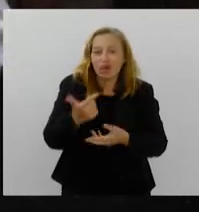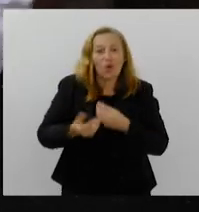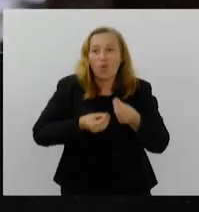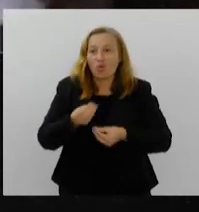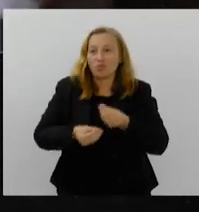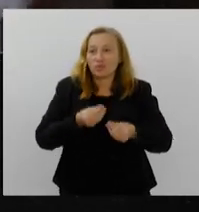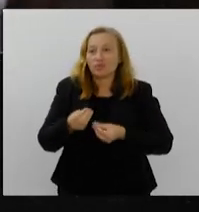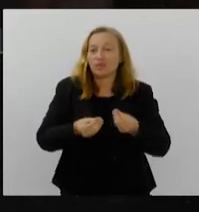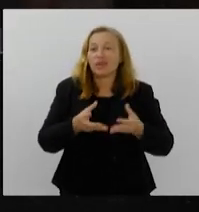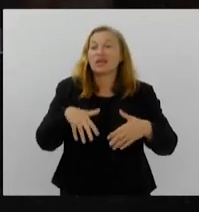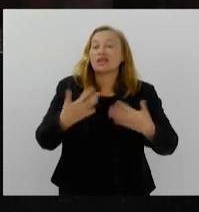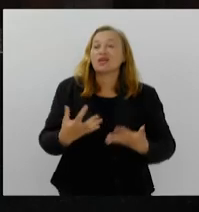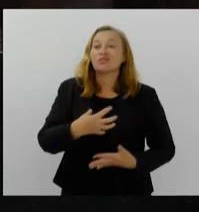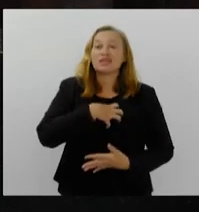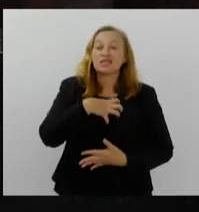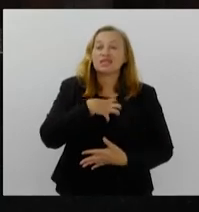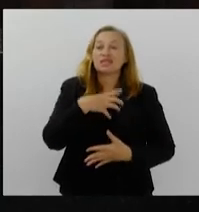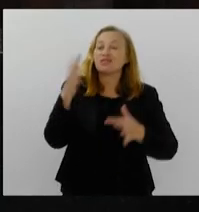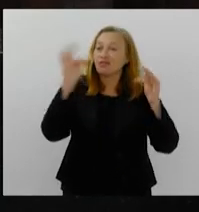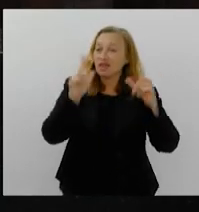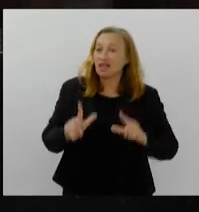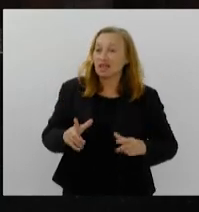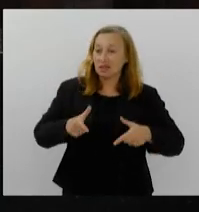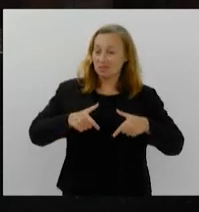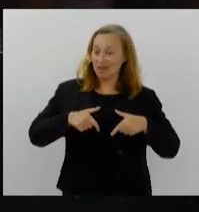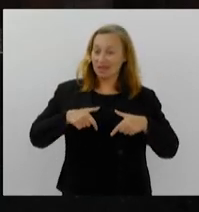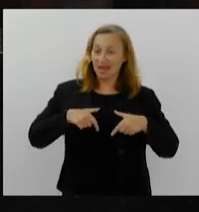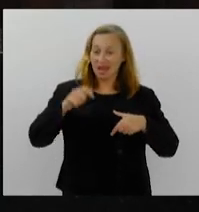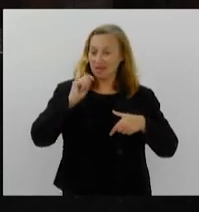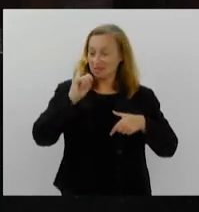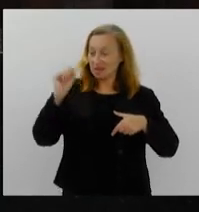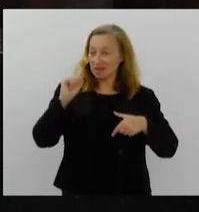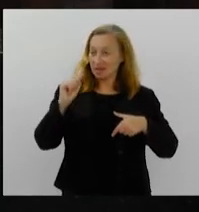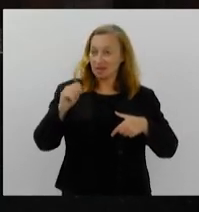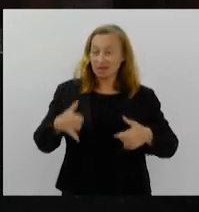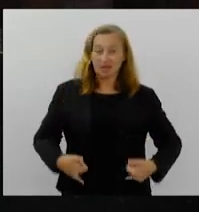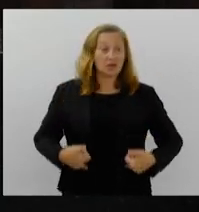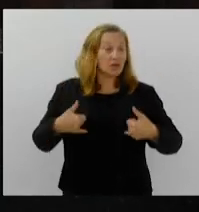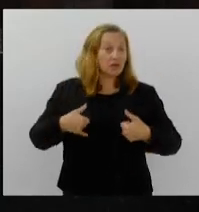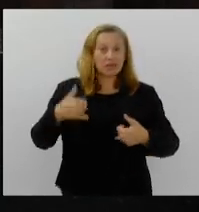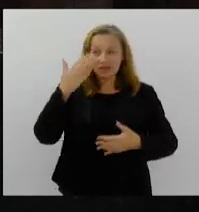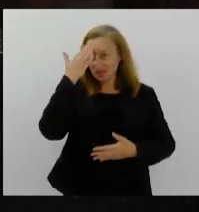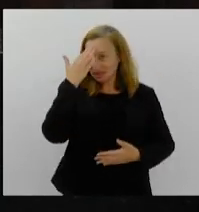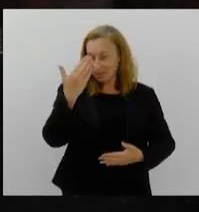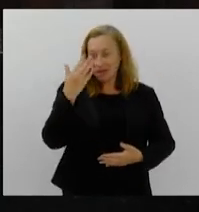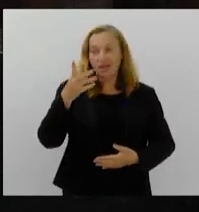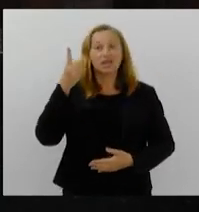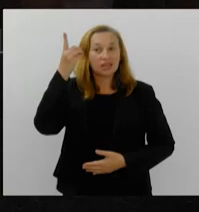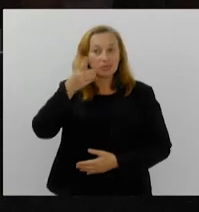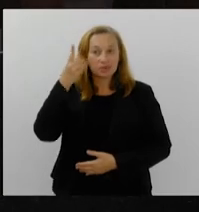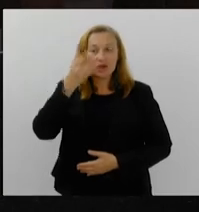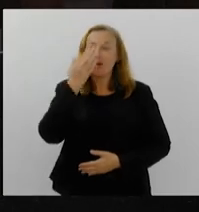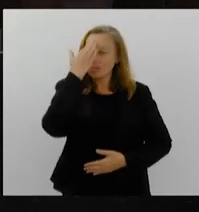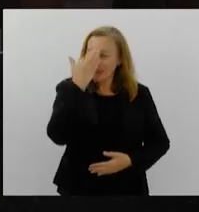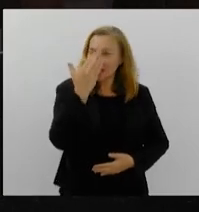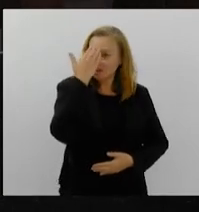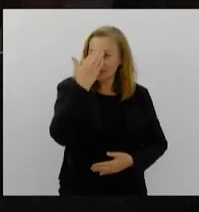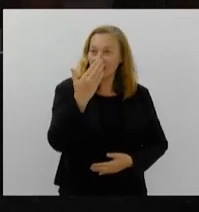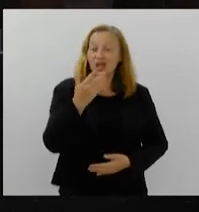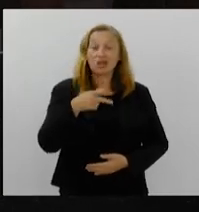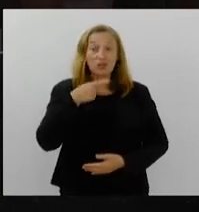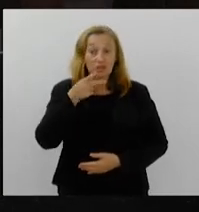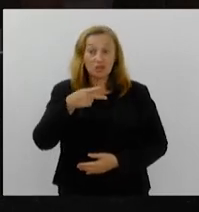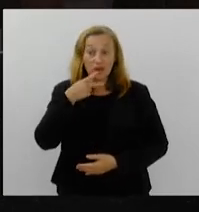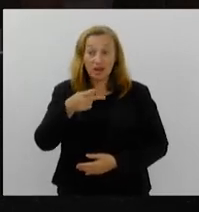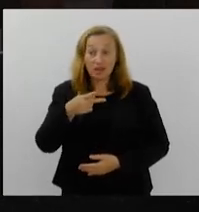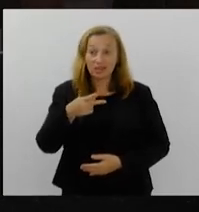isso. Então, me sinto honrado, ganho a maior medalha. Deputado, muito obrigado. Obrigado mesmo. Eu estou falando,